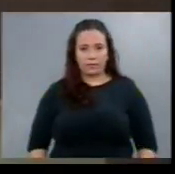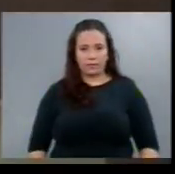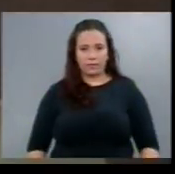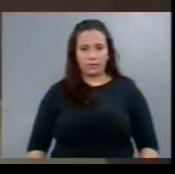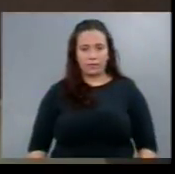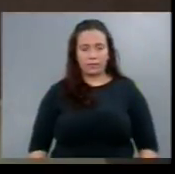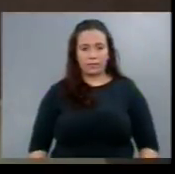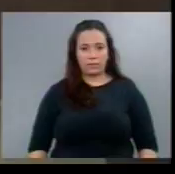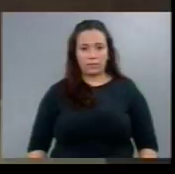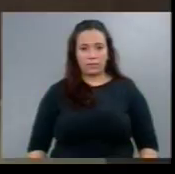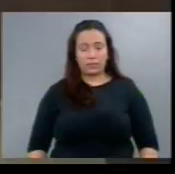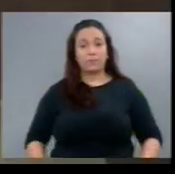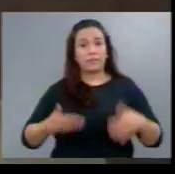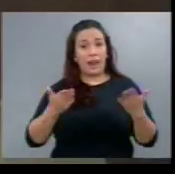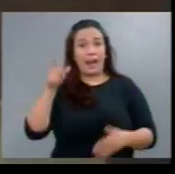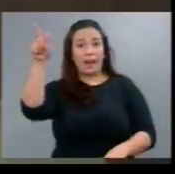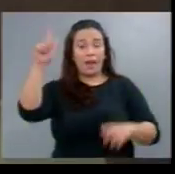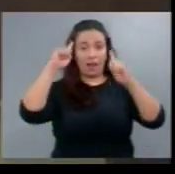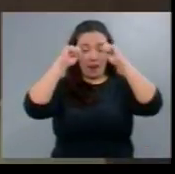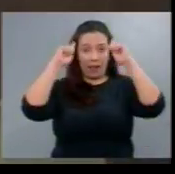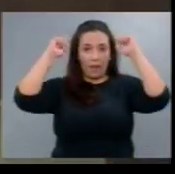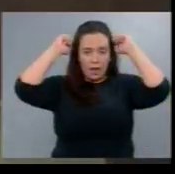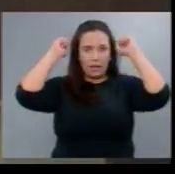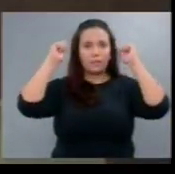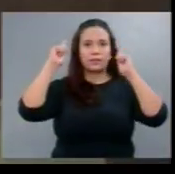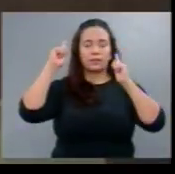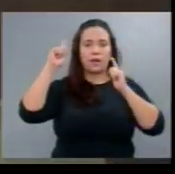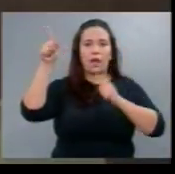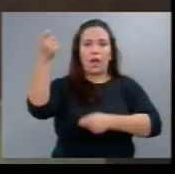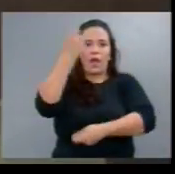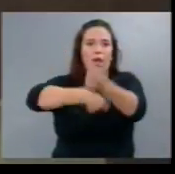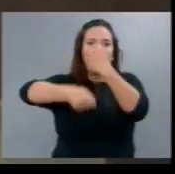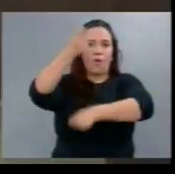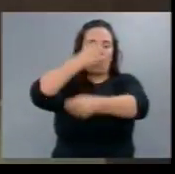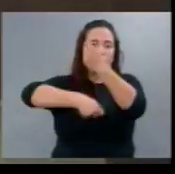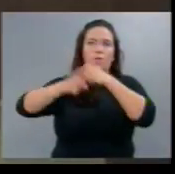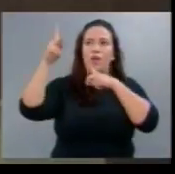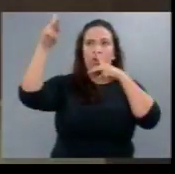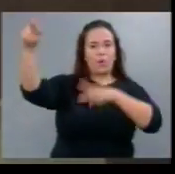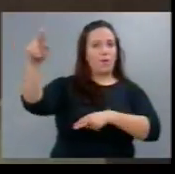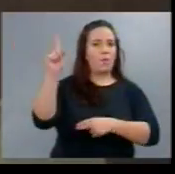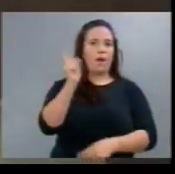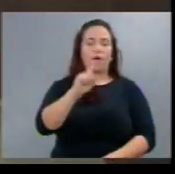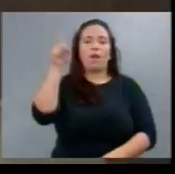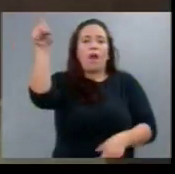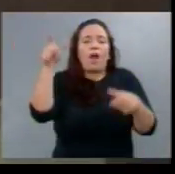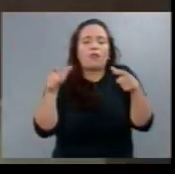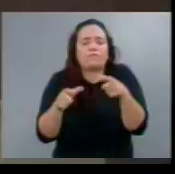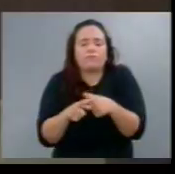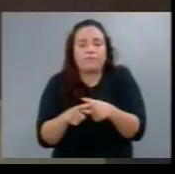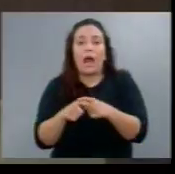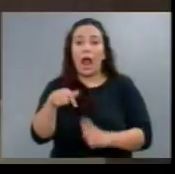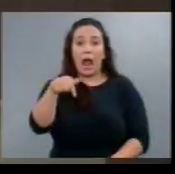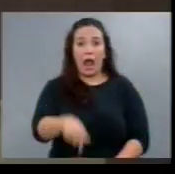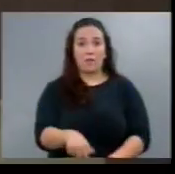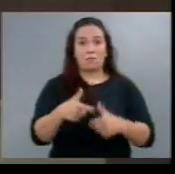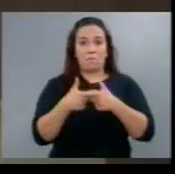com uma economia muito menor do que a nossa. Não custou tanto quanto custará a nossa economia.